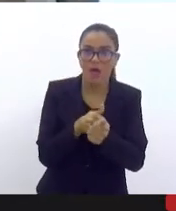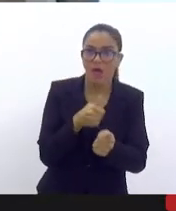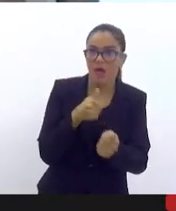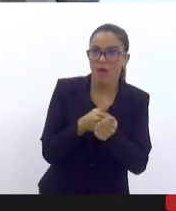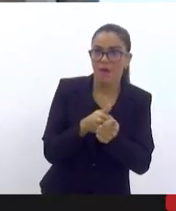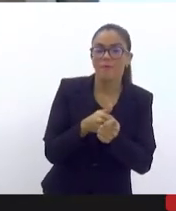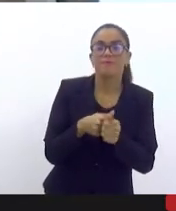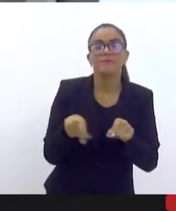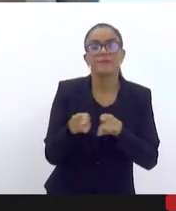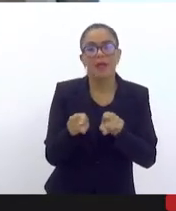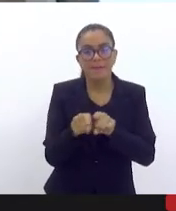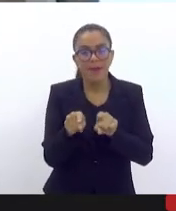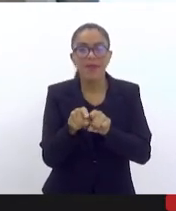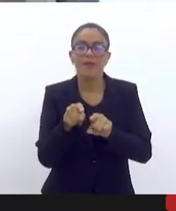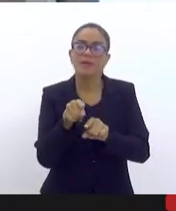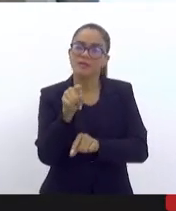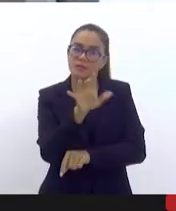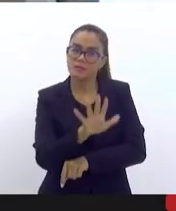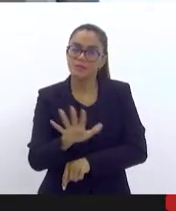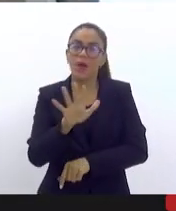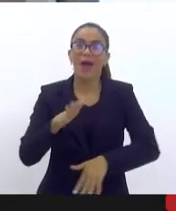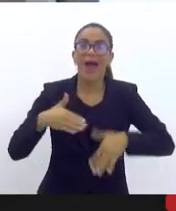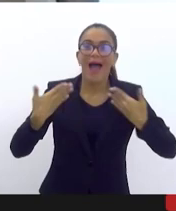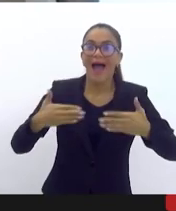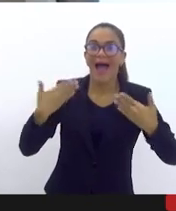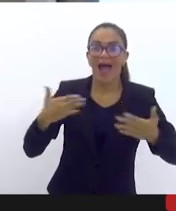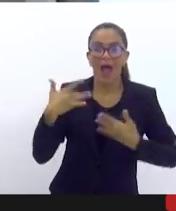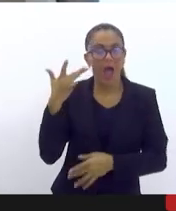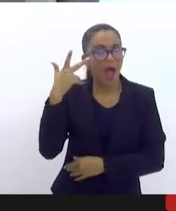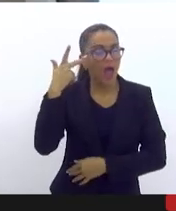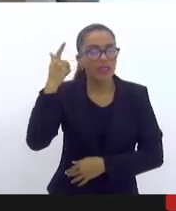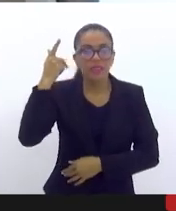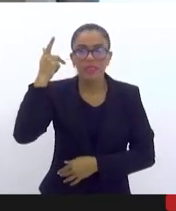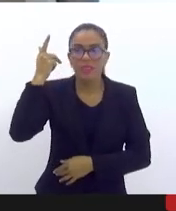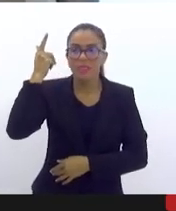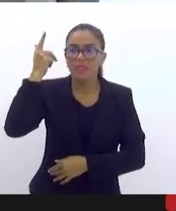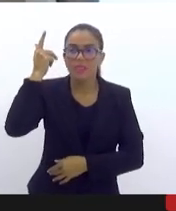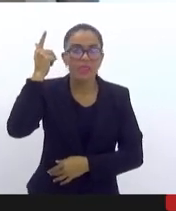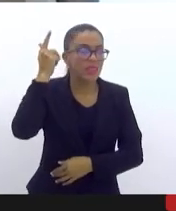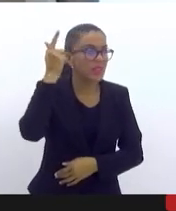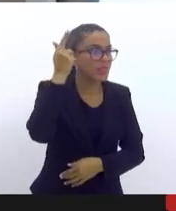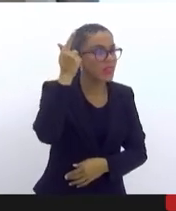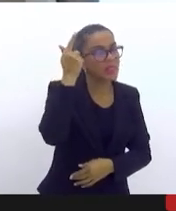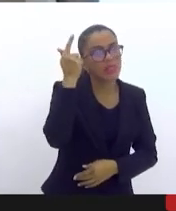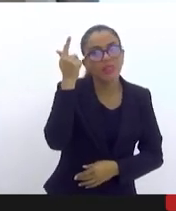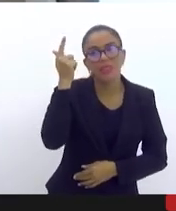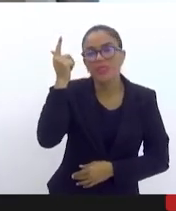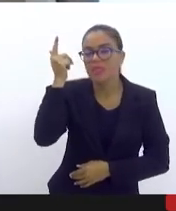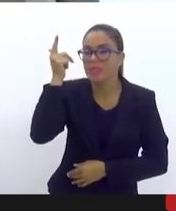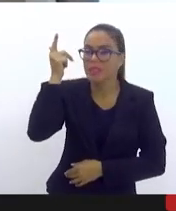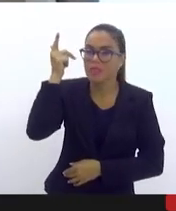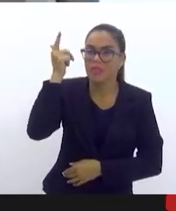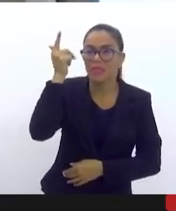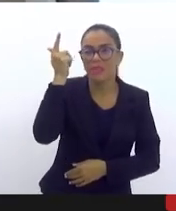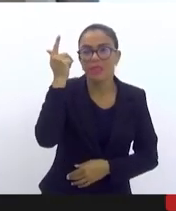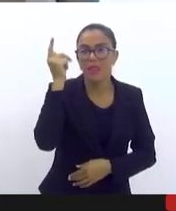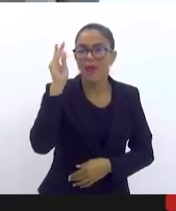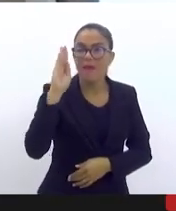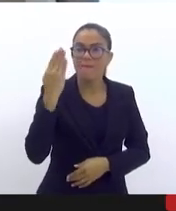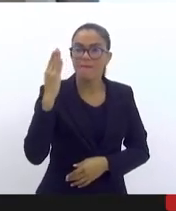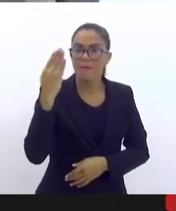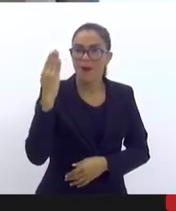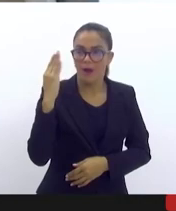os quadros de De euforia de mania pessoas que têm uma uma predisposição bipolar do